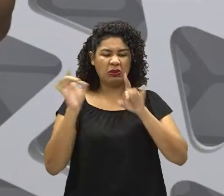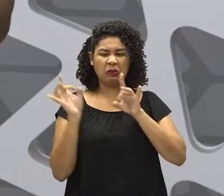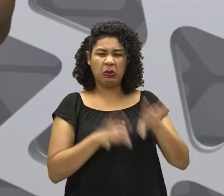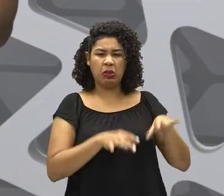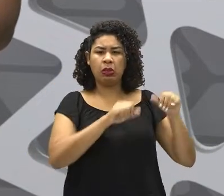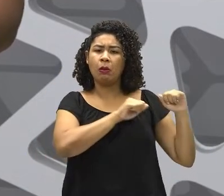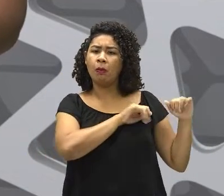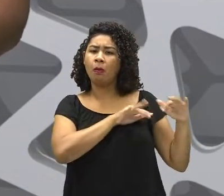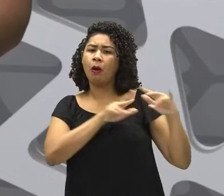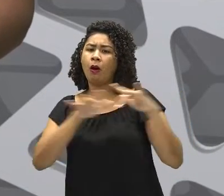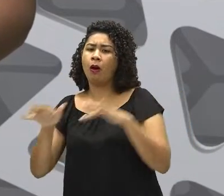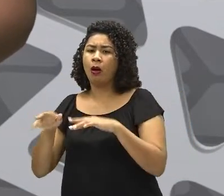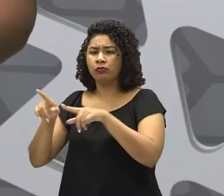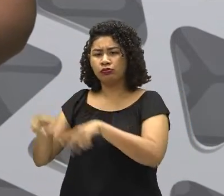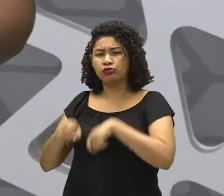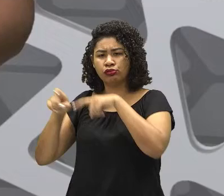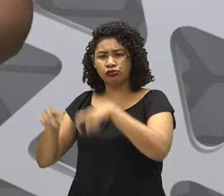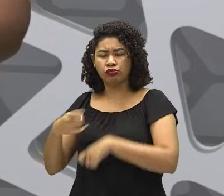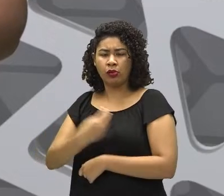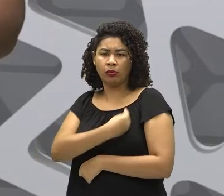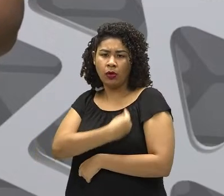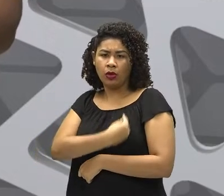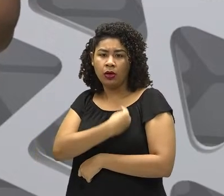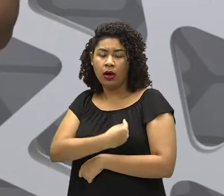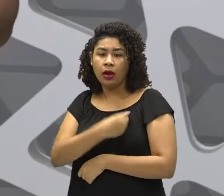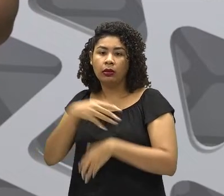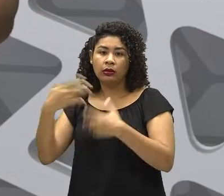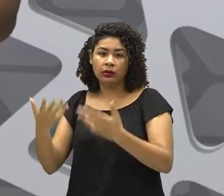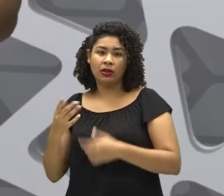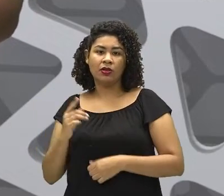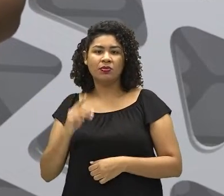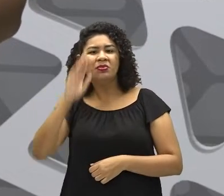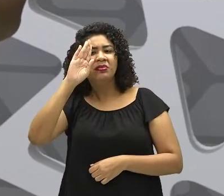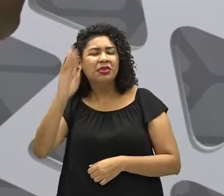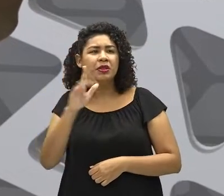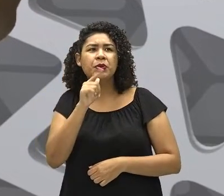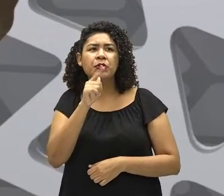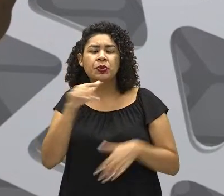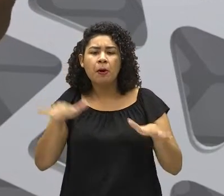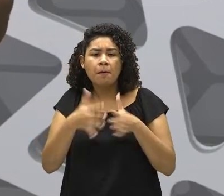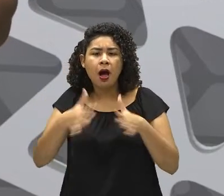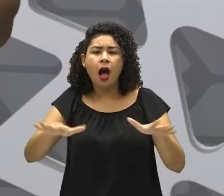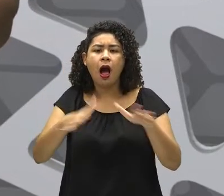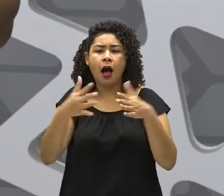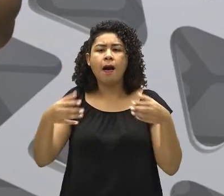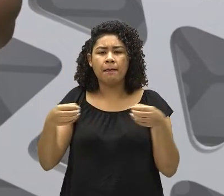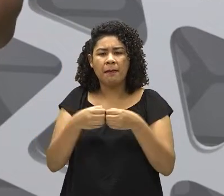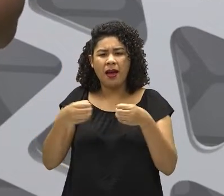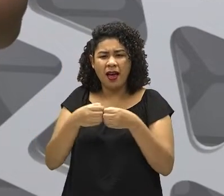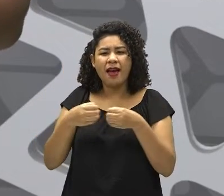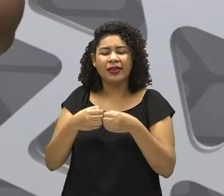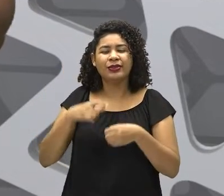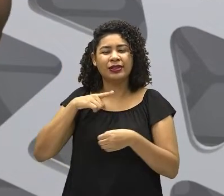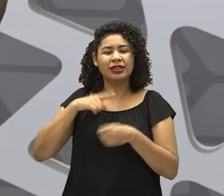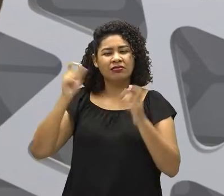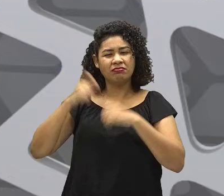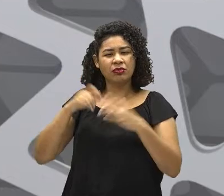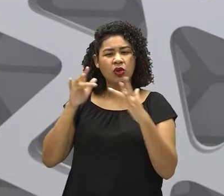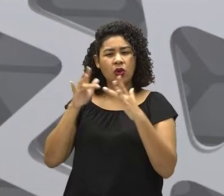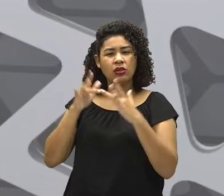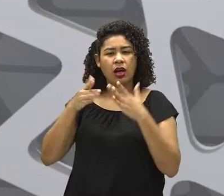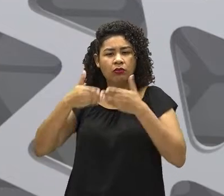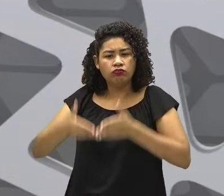Agora, principalmente as que estão situadas às margens ali do mar, né, que têm acesso à navegação, vão começar